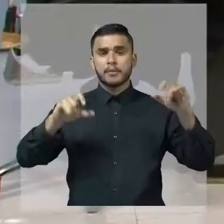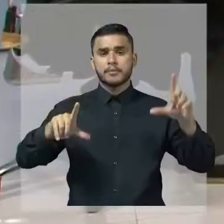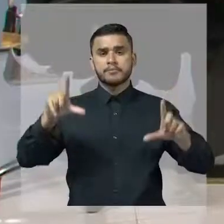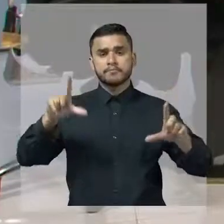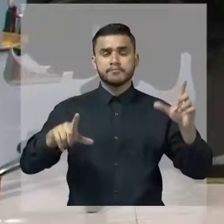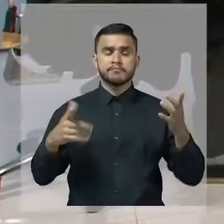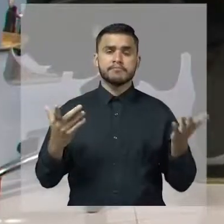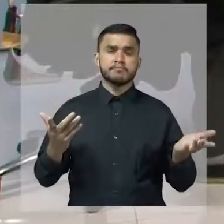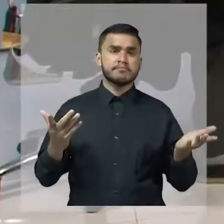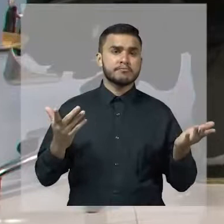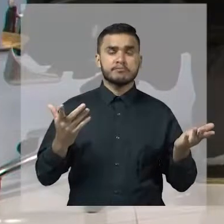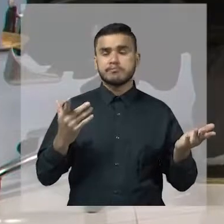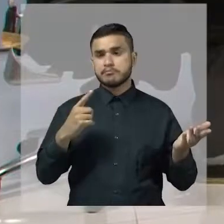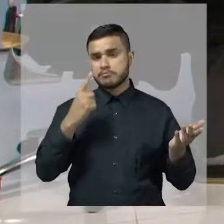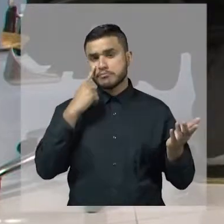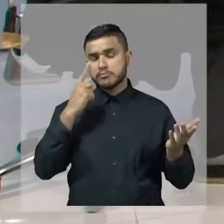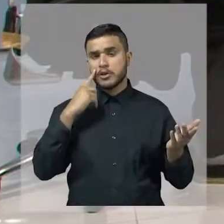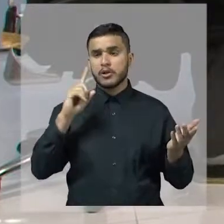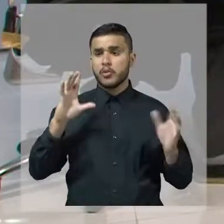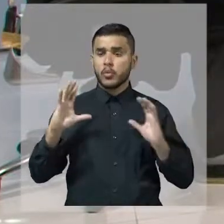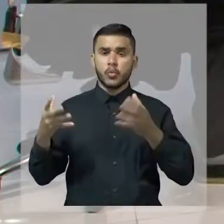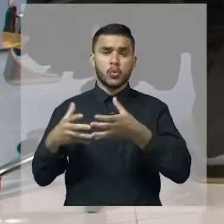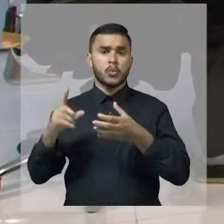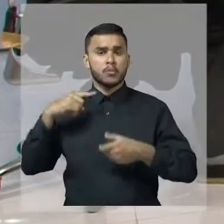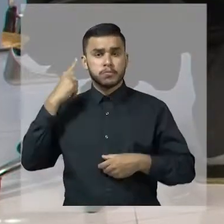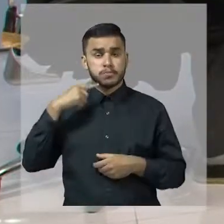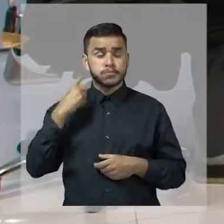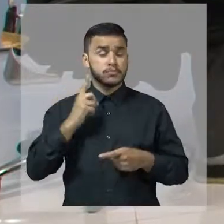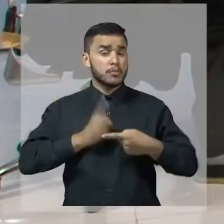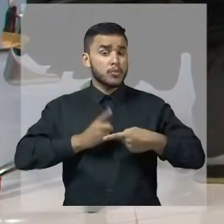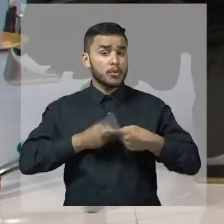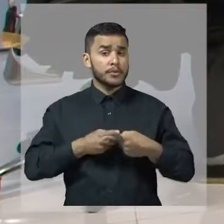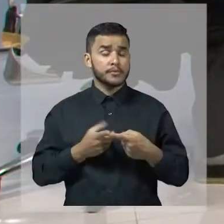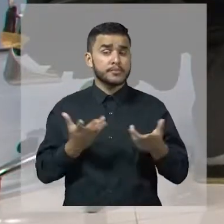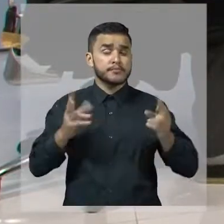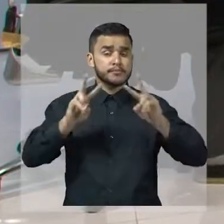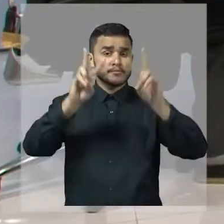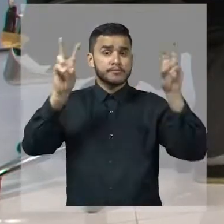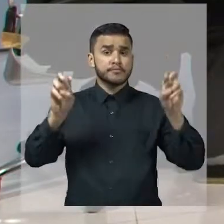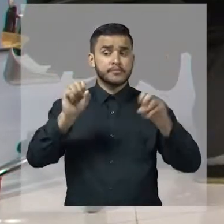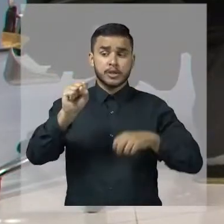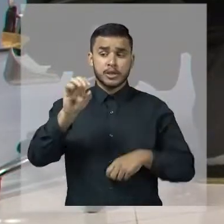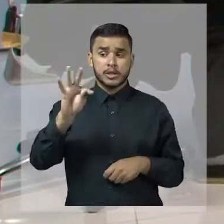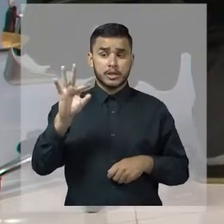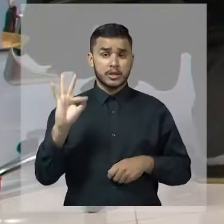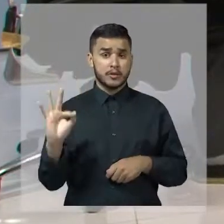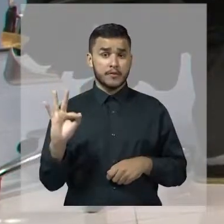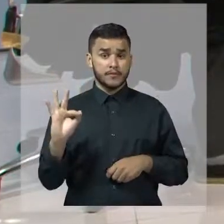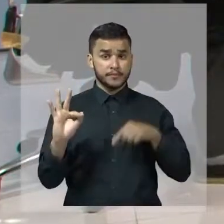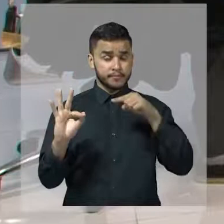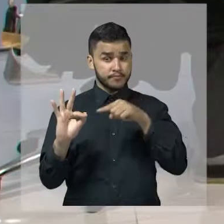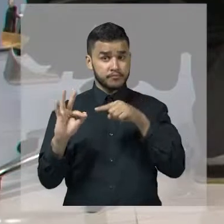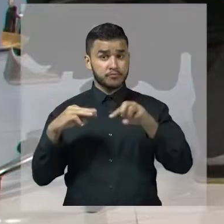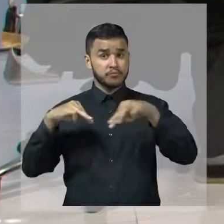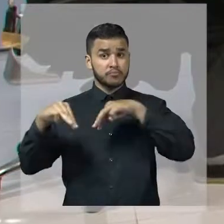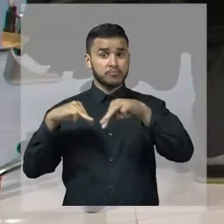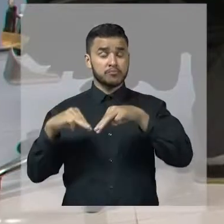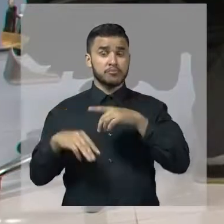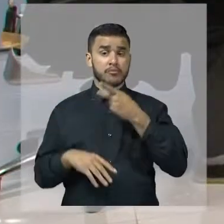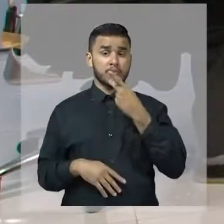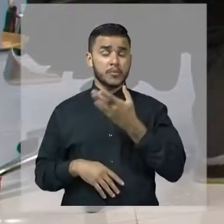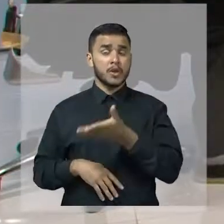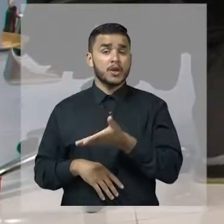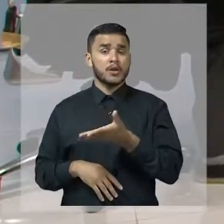os advogados, porque, segundo algumas interpretações, está o Supremo Tribunal Federal, pelos seus ministros,